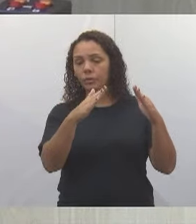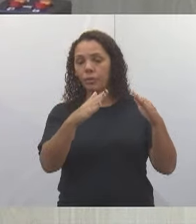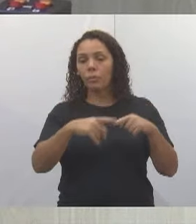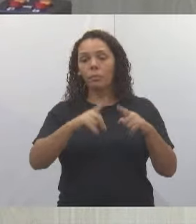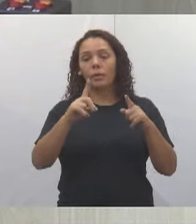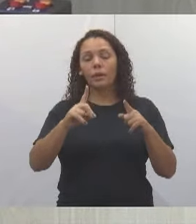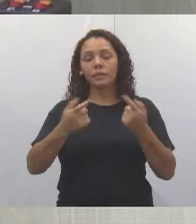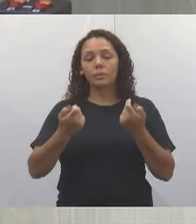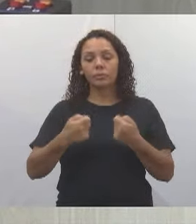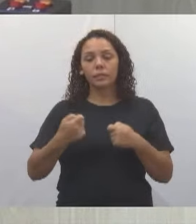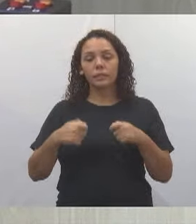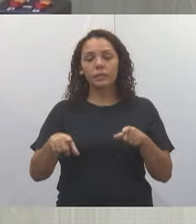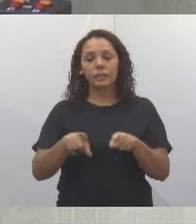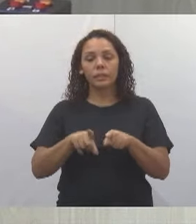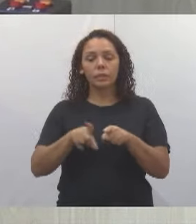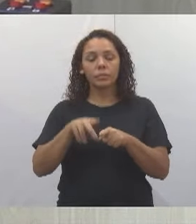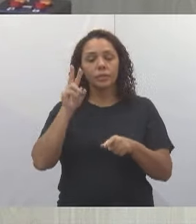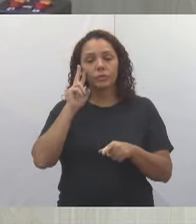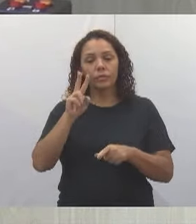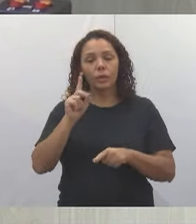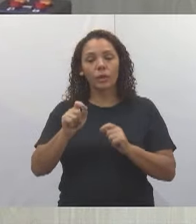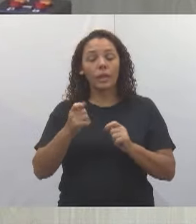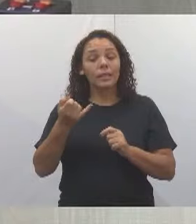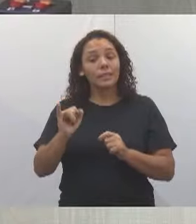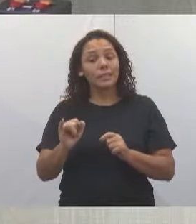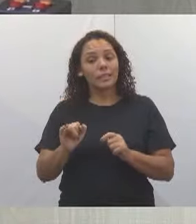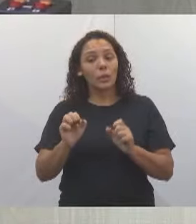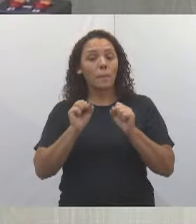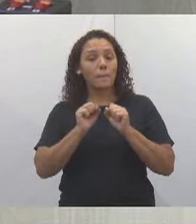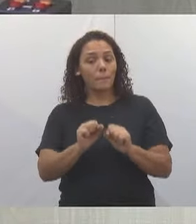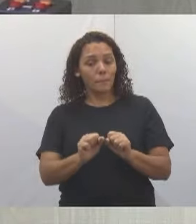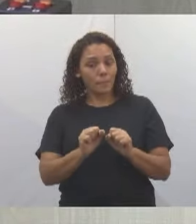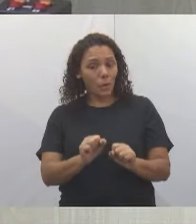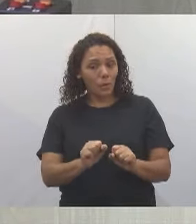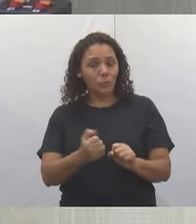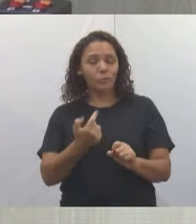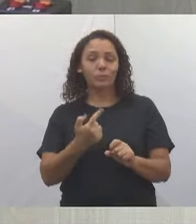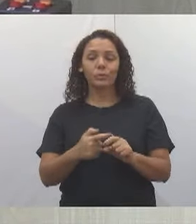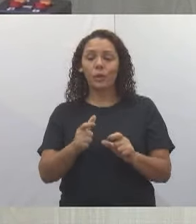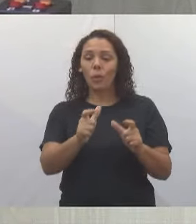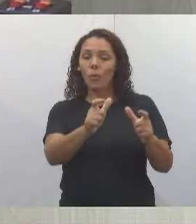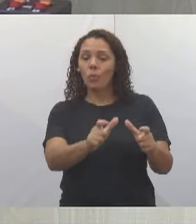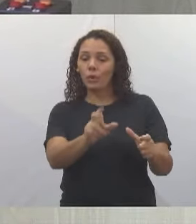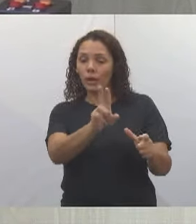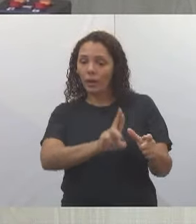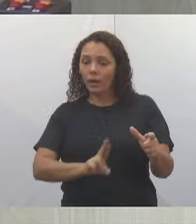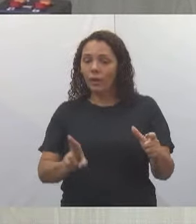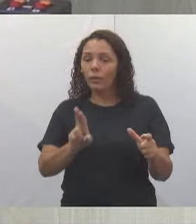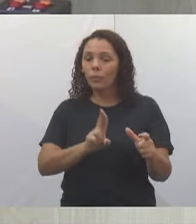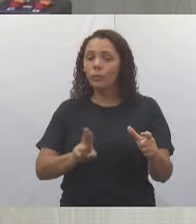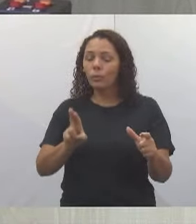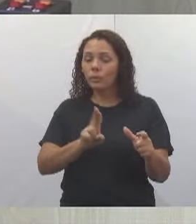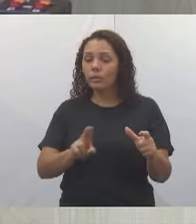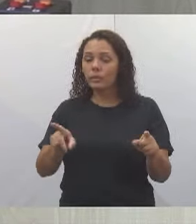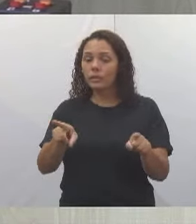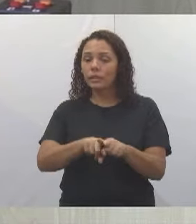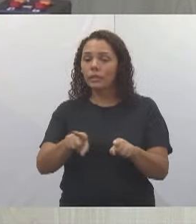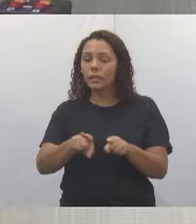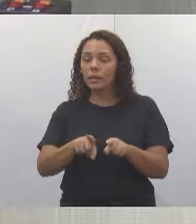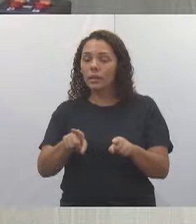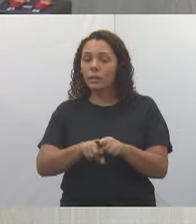mais nada, a gente tem que ver também a possibilidade, porque ali a gente usa também, poucas pessoas sabem, mas ali tem